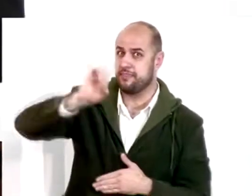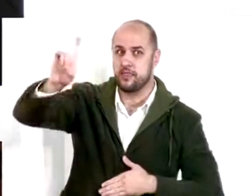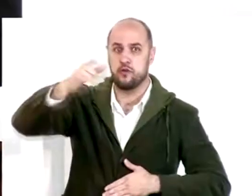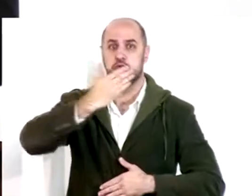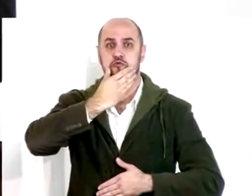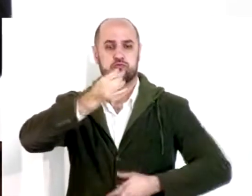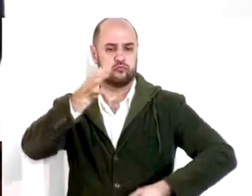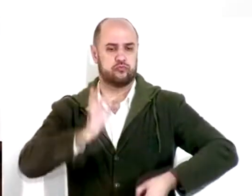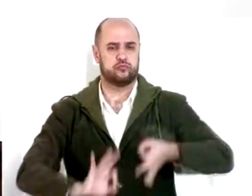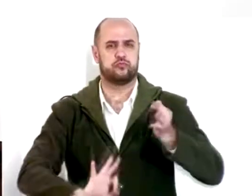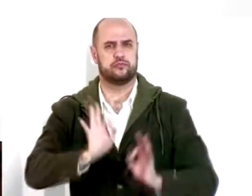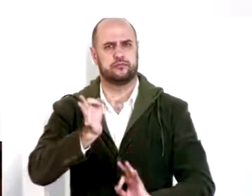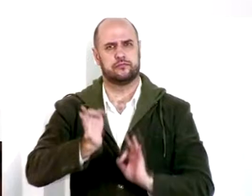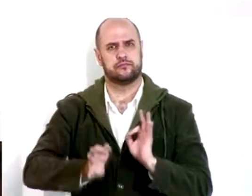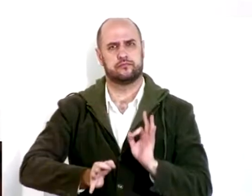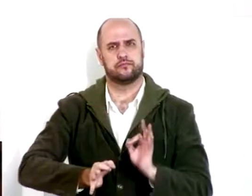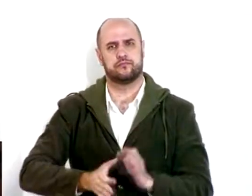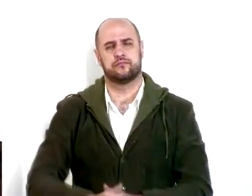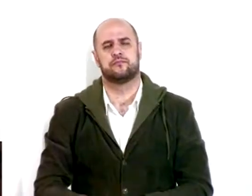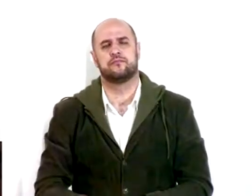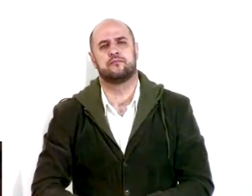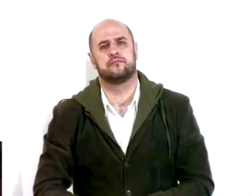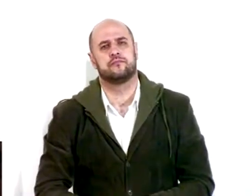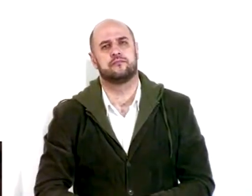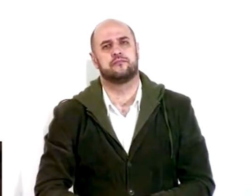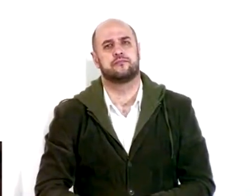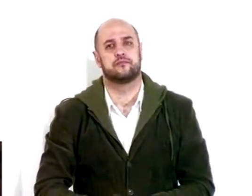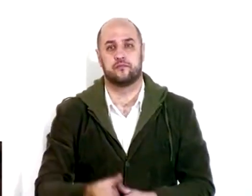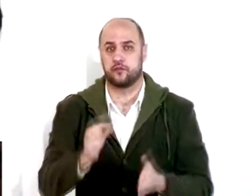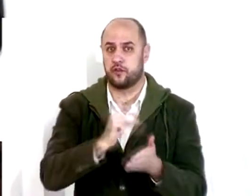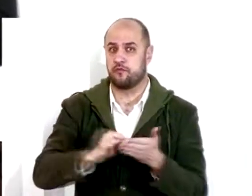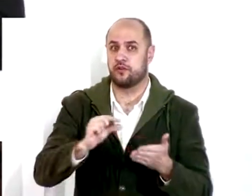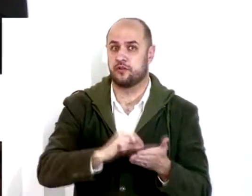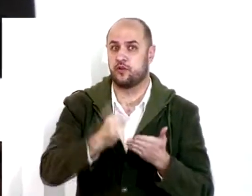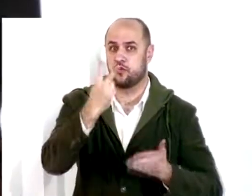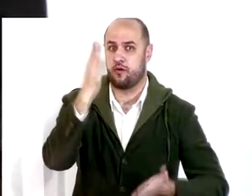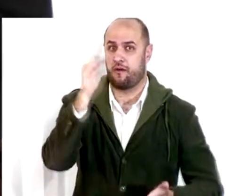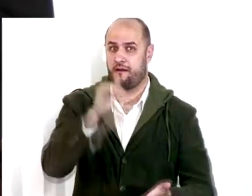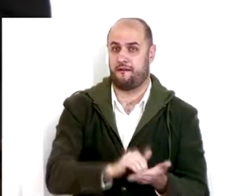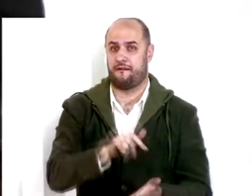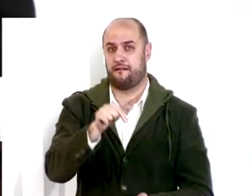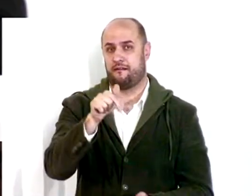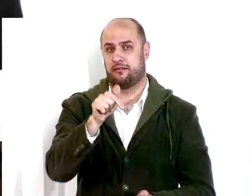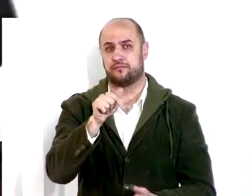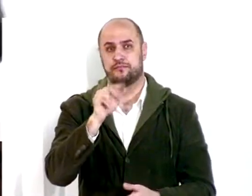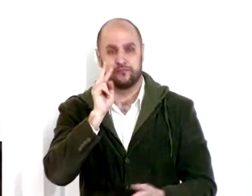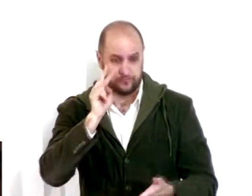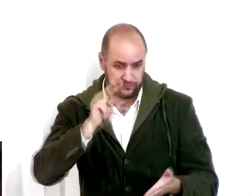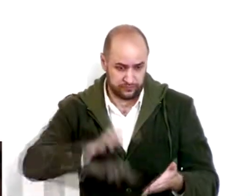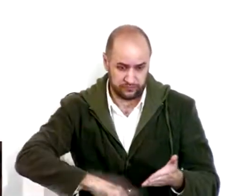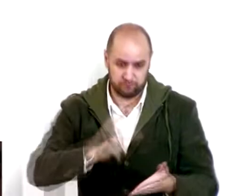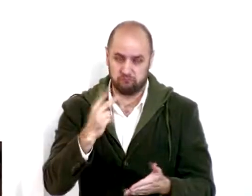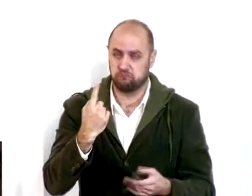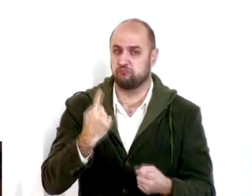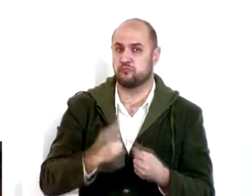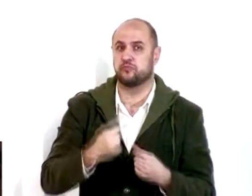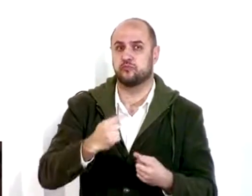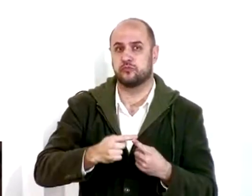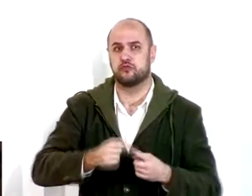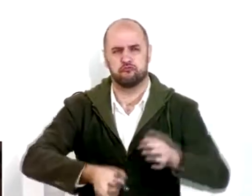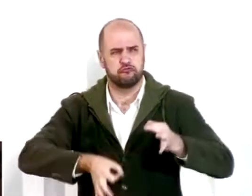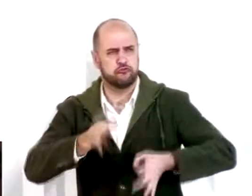desse tribunal. Dos versos de 2 a 7, nós vamos ver a causa em juízo,